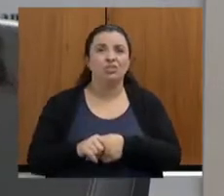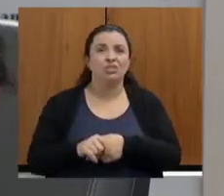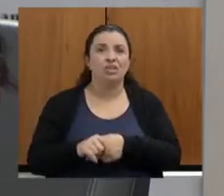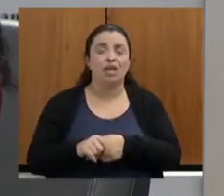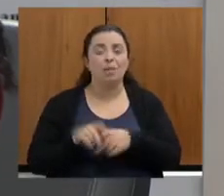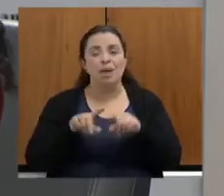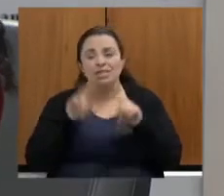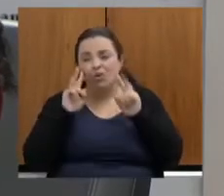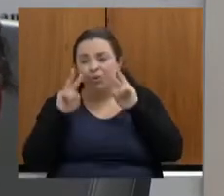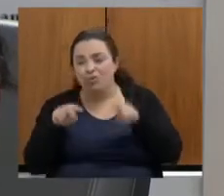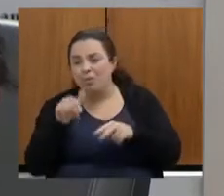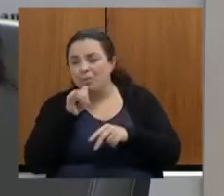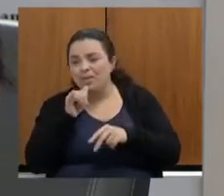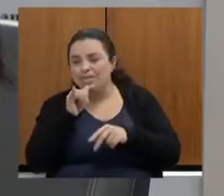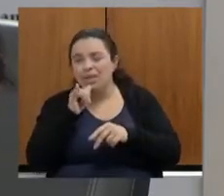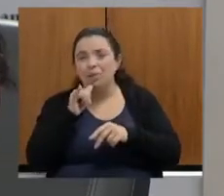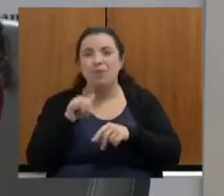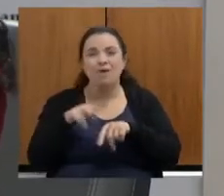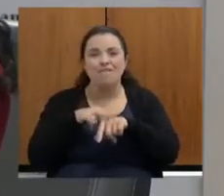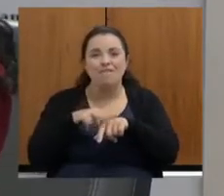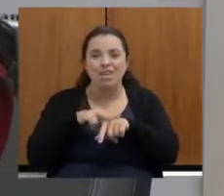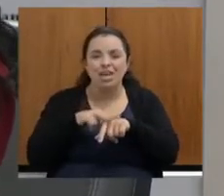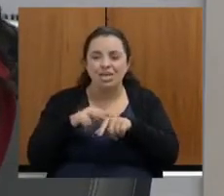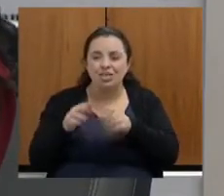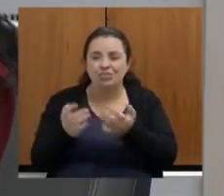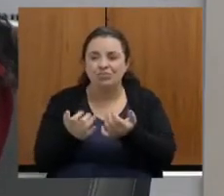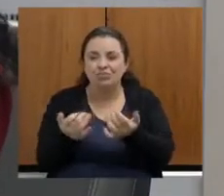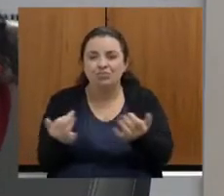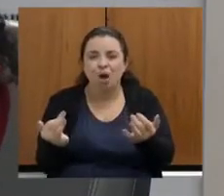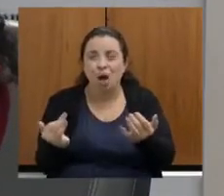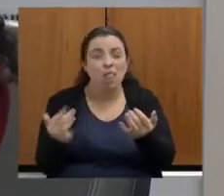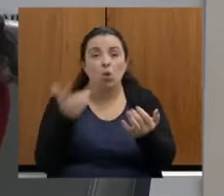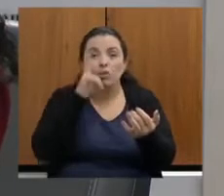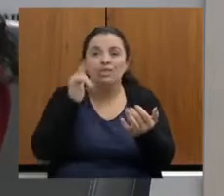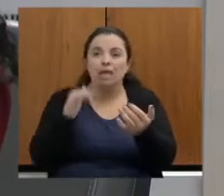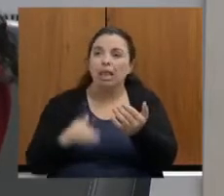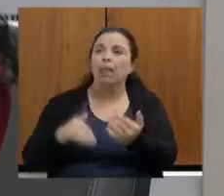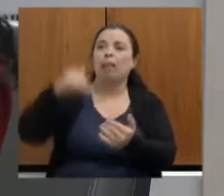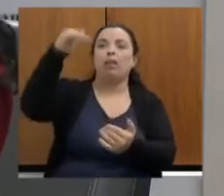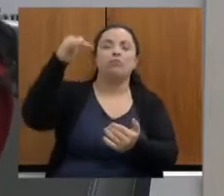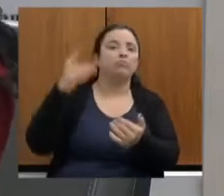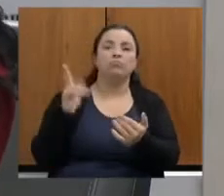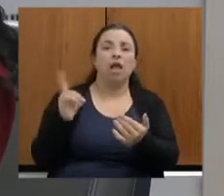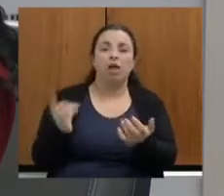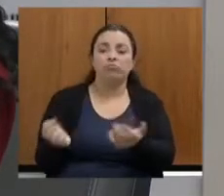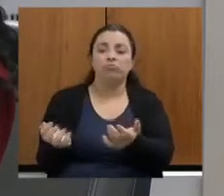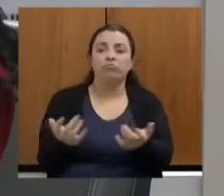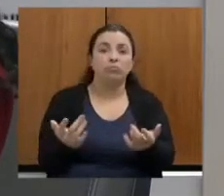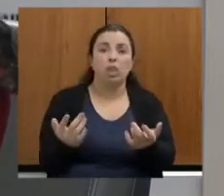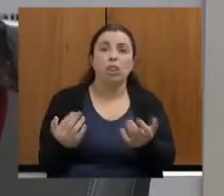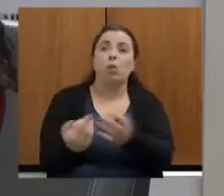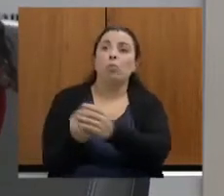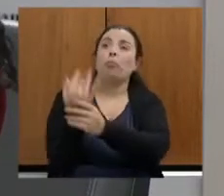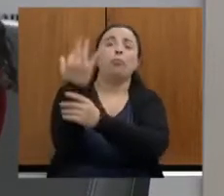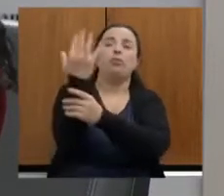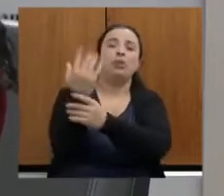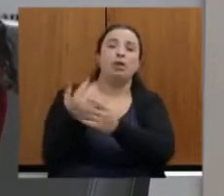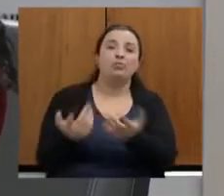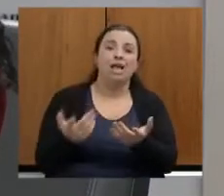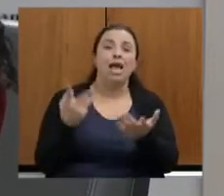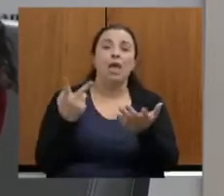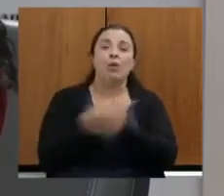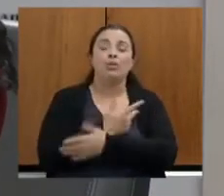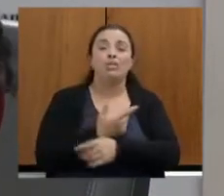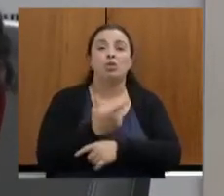verdinho ali mas aquele trem que não desenvolvi não te dava renda financeira 2020 velha